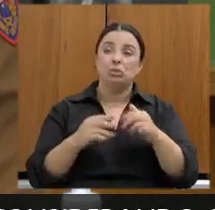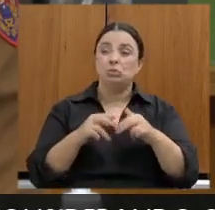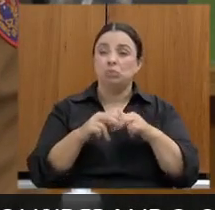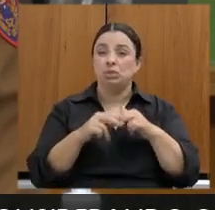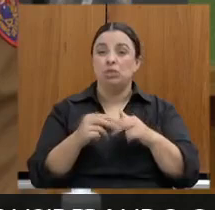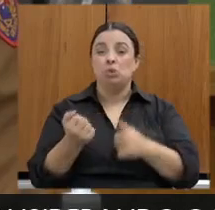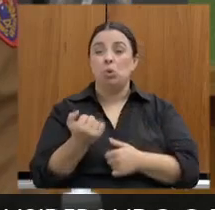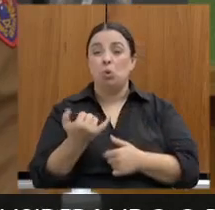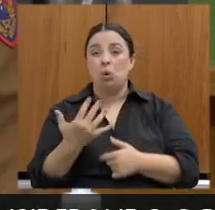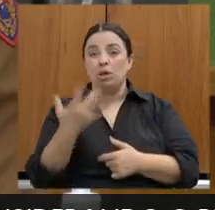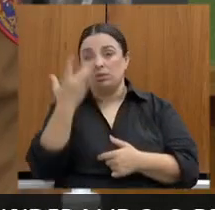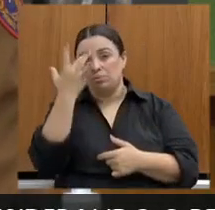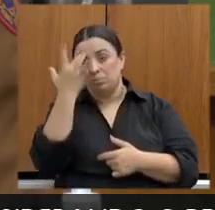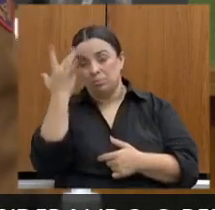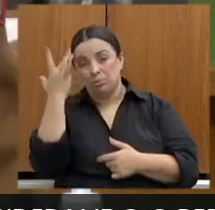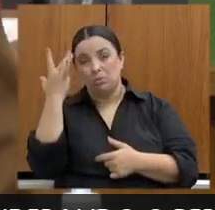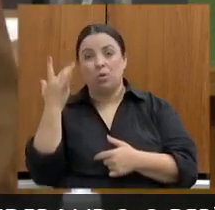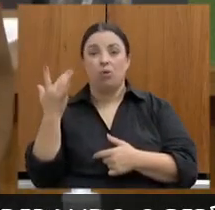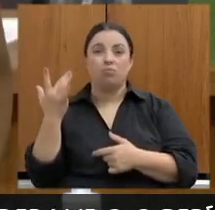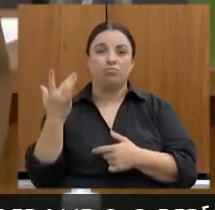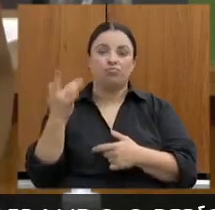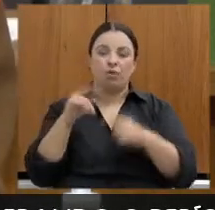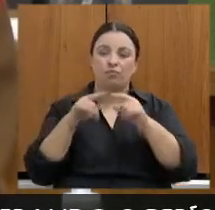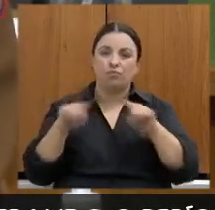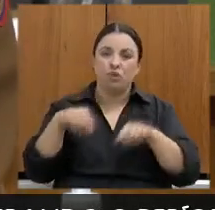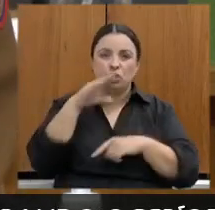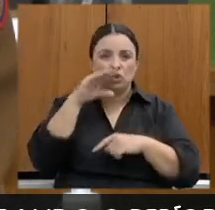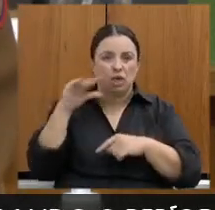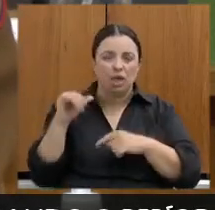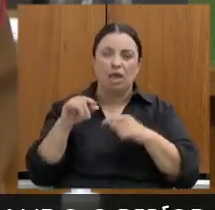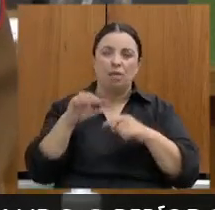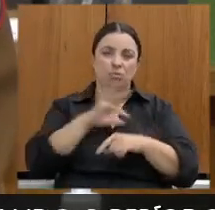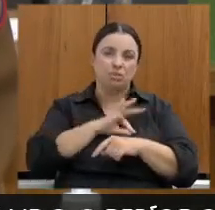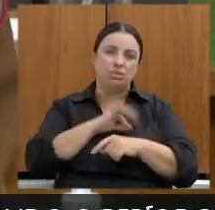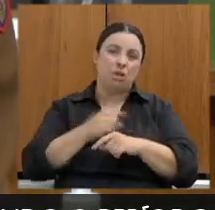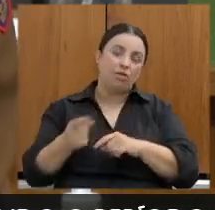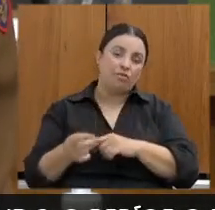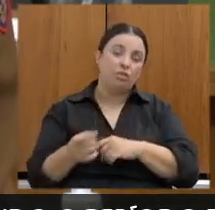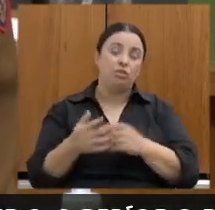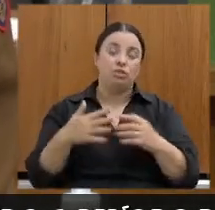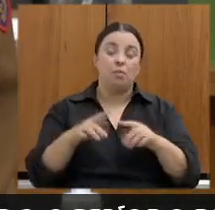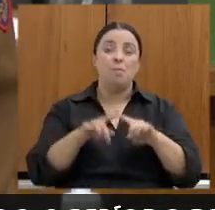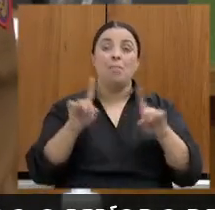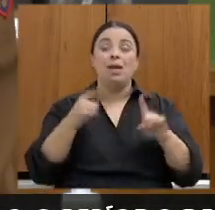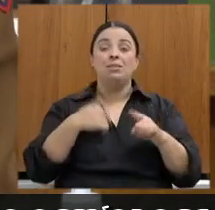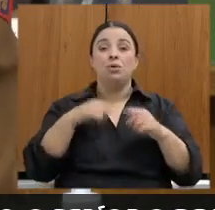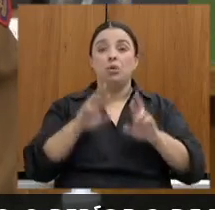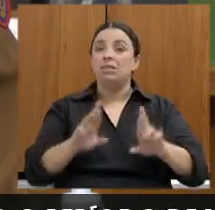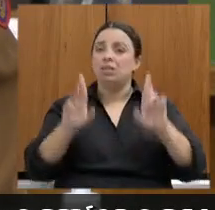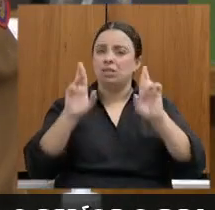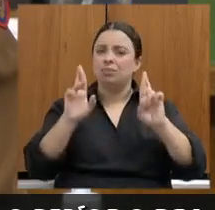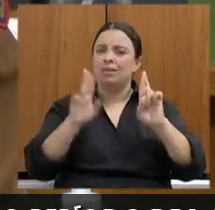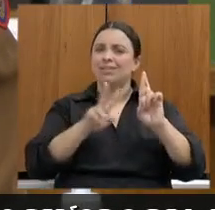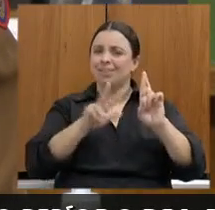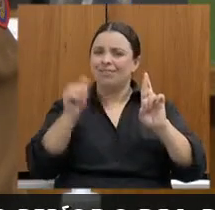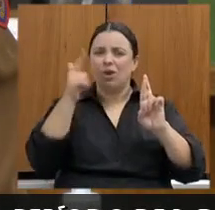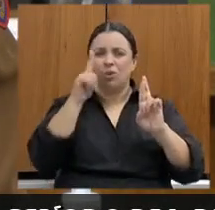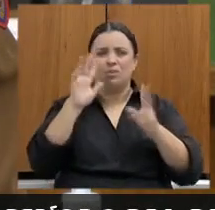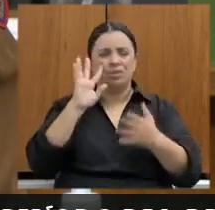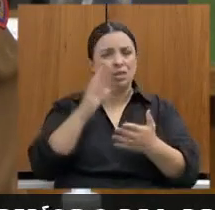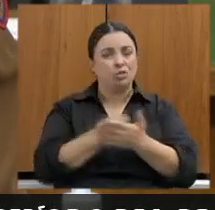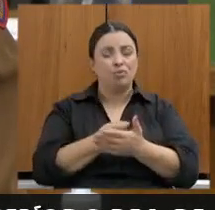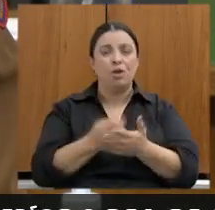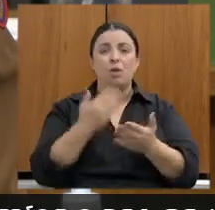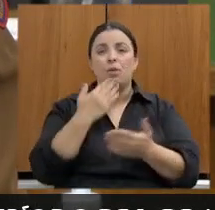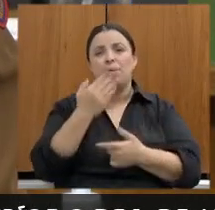questão de efetivo É mas eu tenho muita esperança né e gostaria de pedir paciência também e que esse diálogo que nós temos